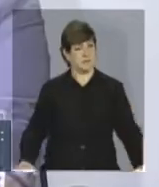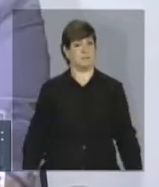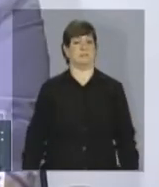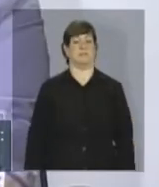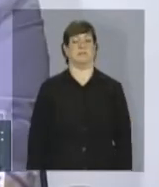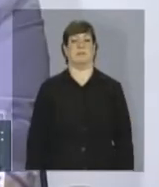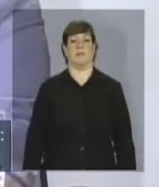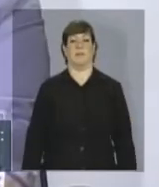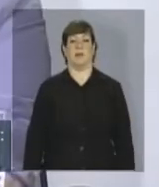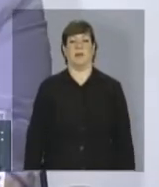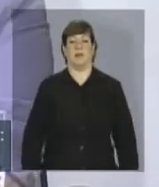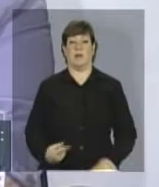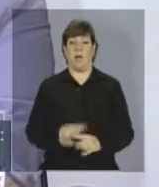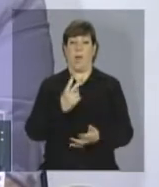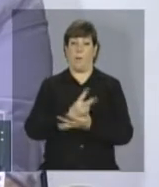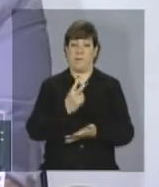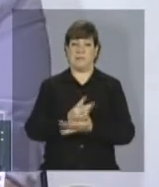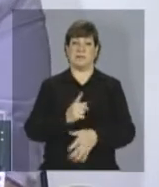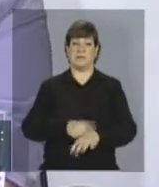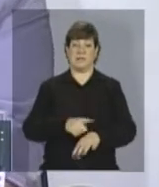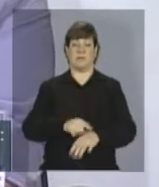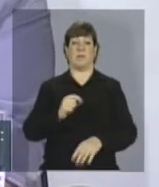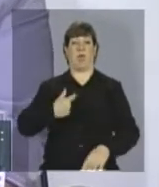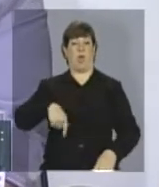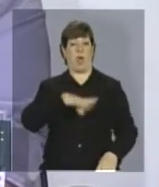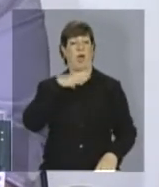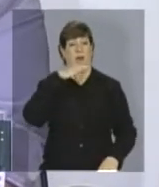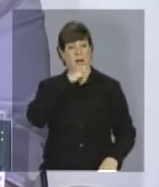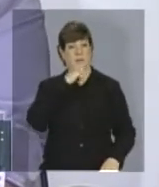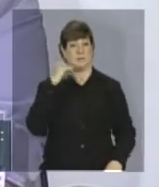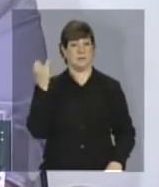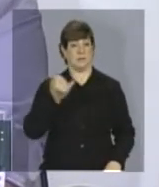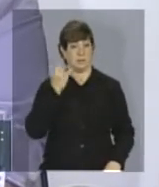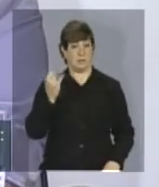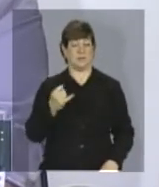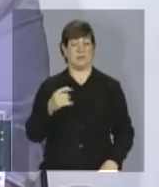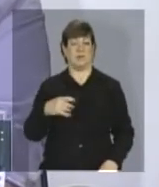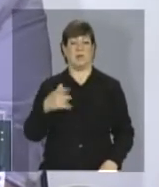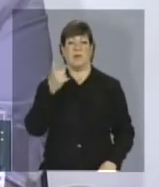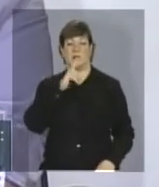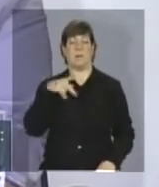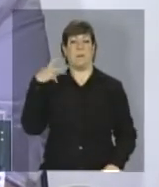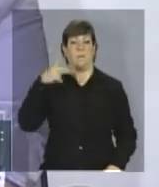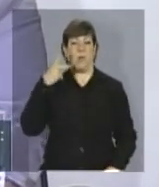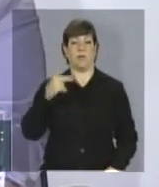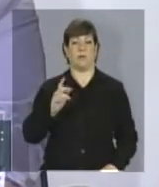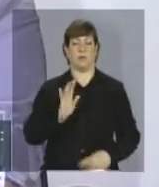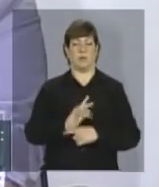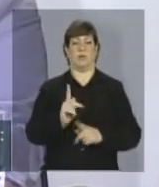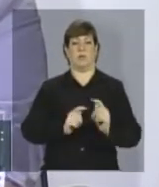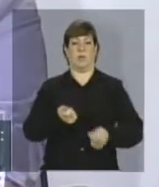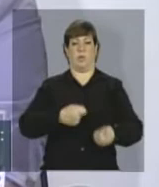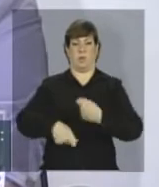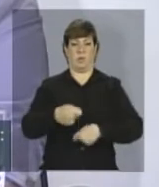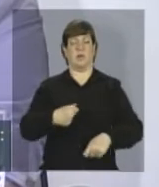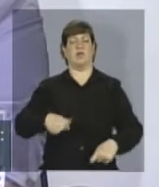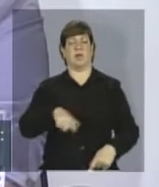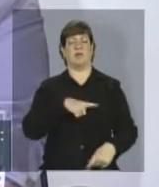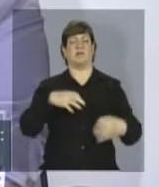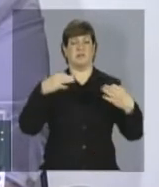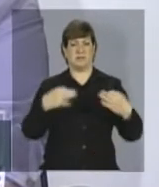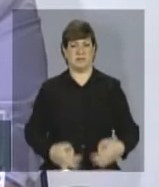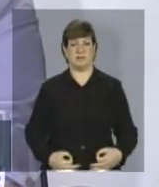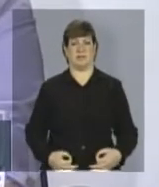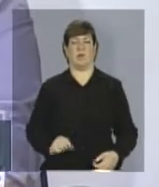Ao mesmo tempo em que consideramos a necessidade de políticas de desenvolvimento econômico, temos a convicção de que a proposta de